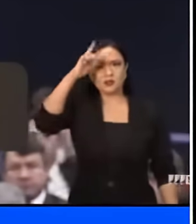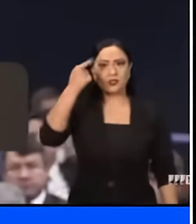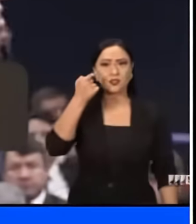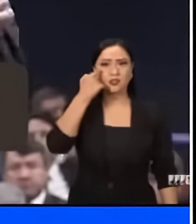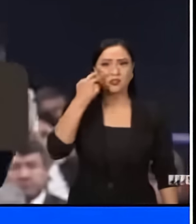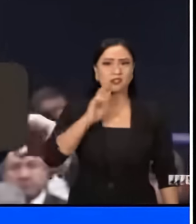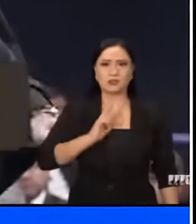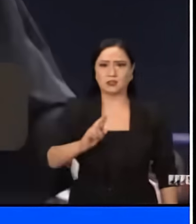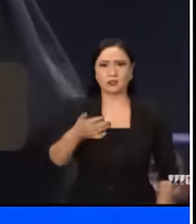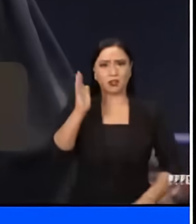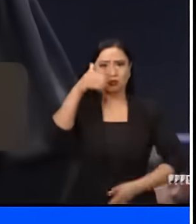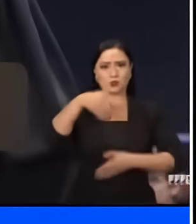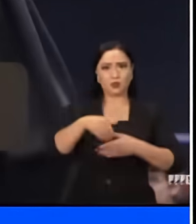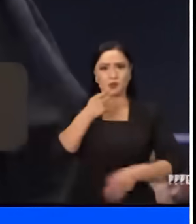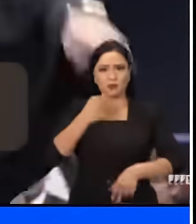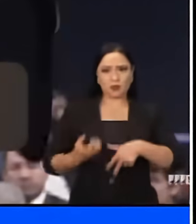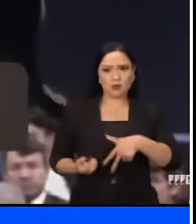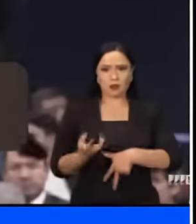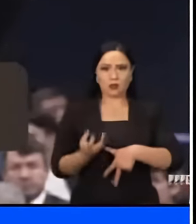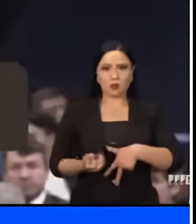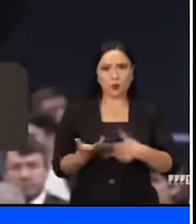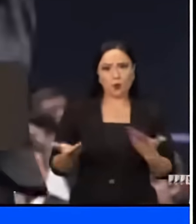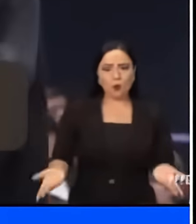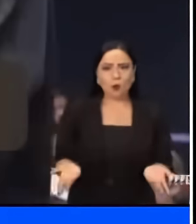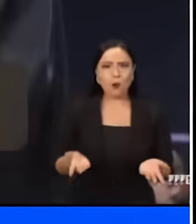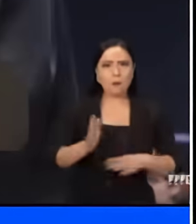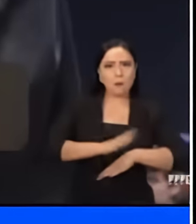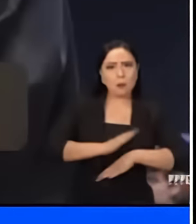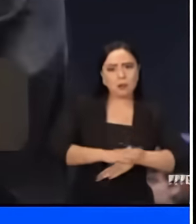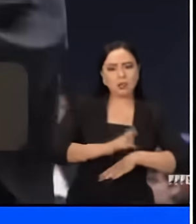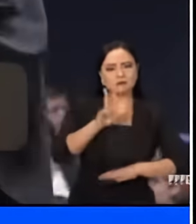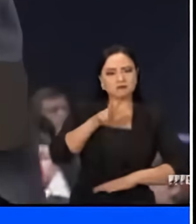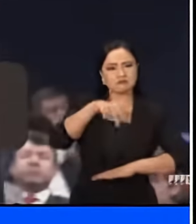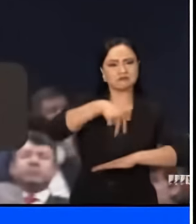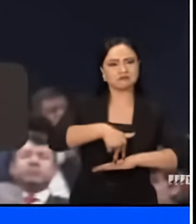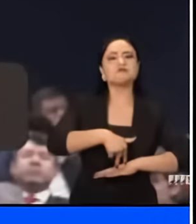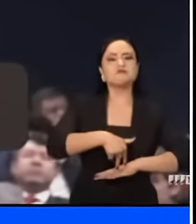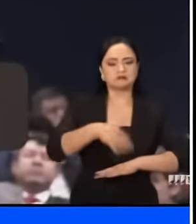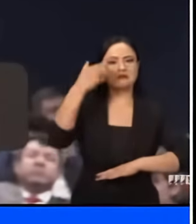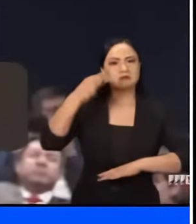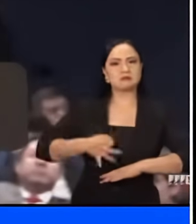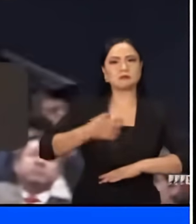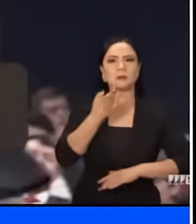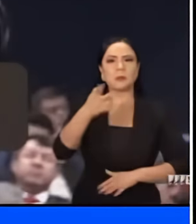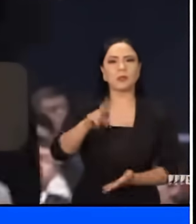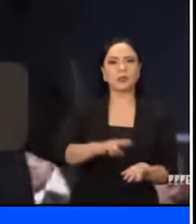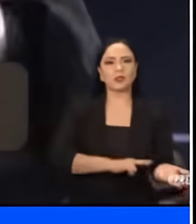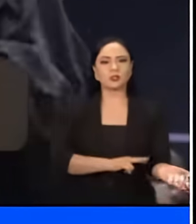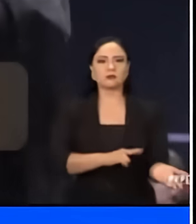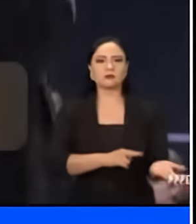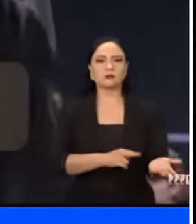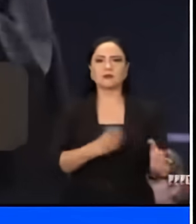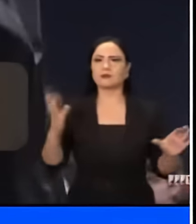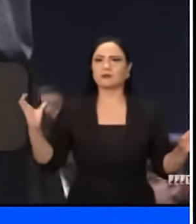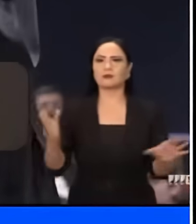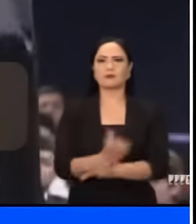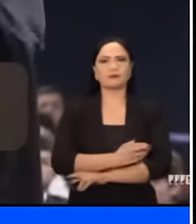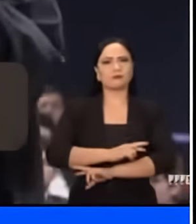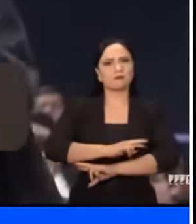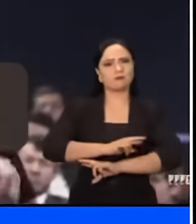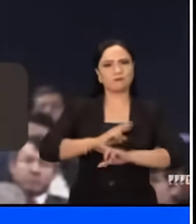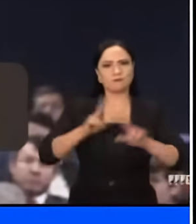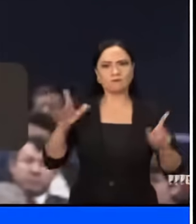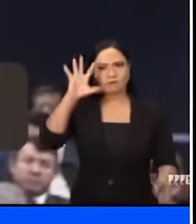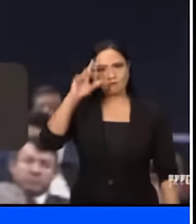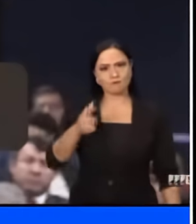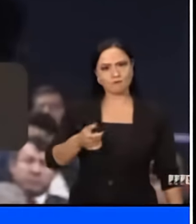eleições, é o que diz o delator. Quando ele se posicionou, diz o relator, totalmente contrário a qualquer medida de